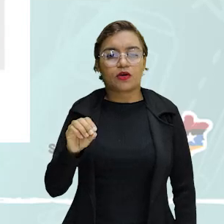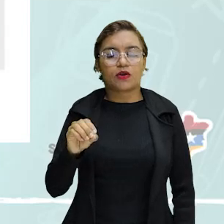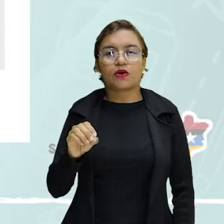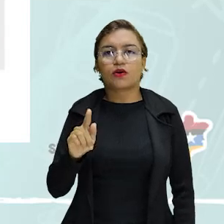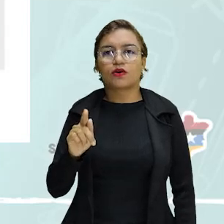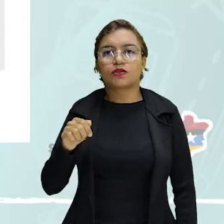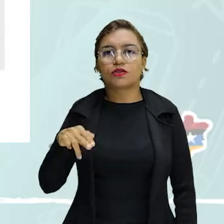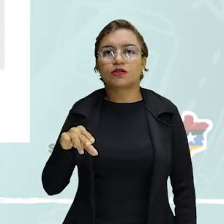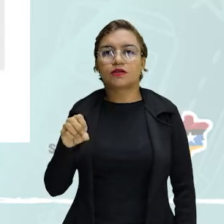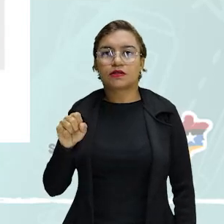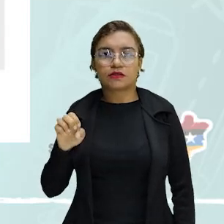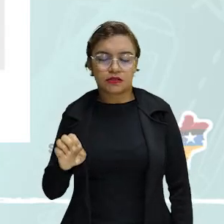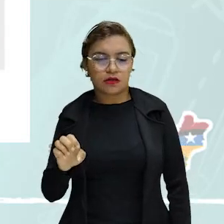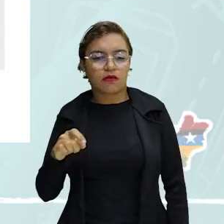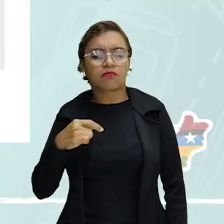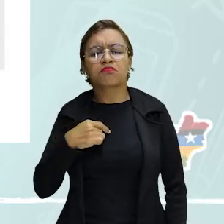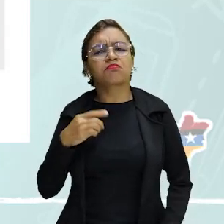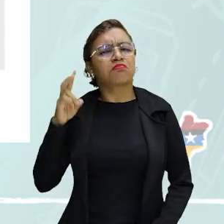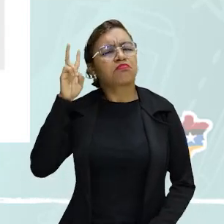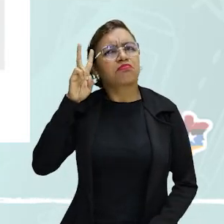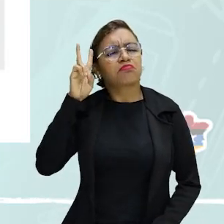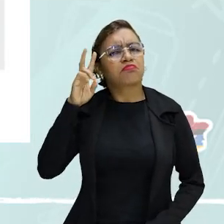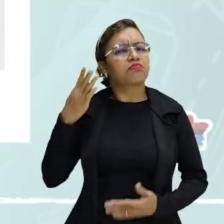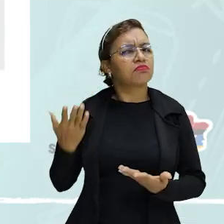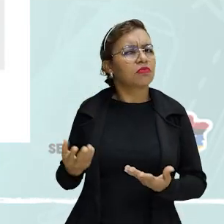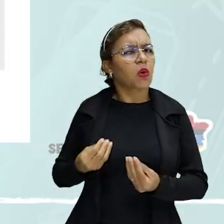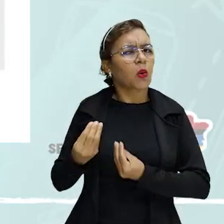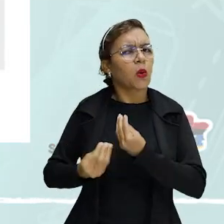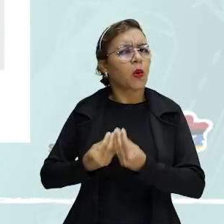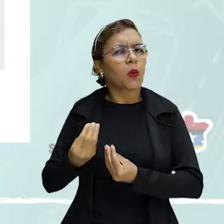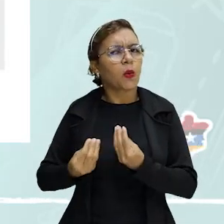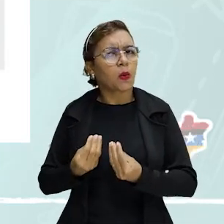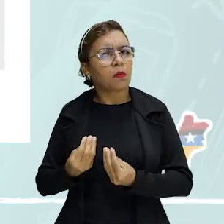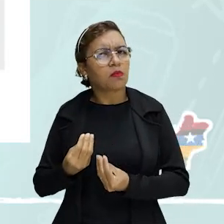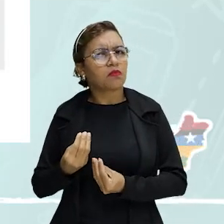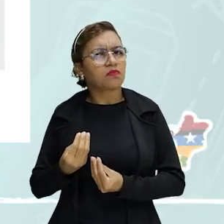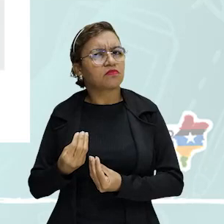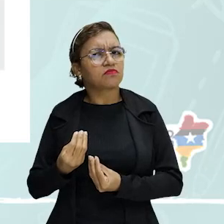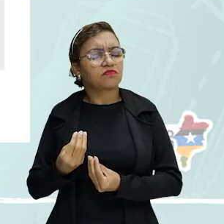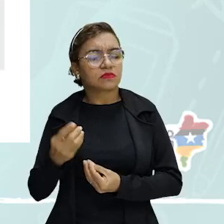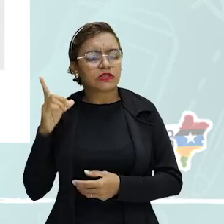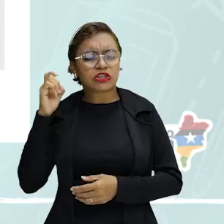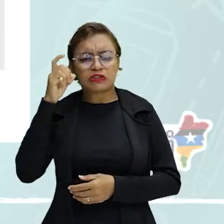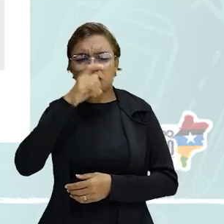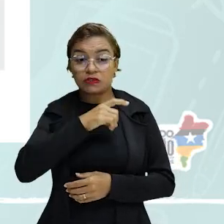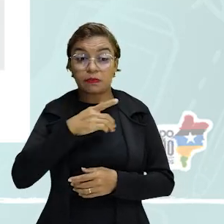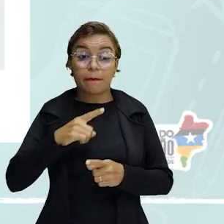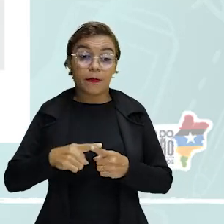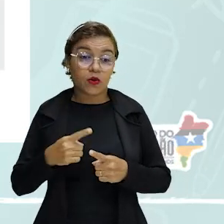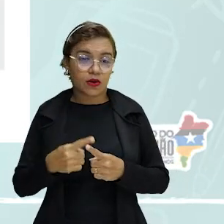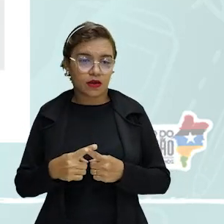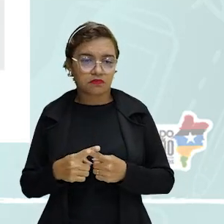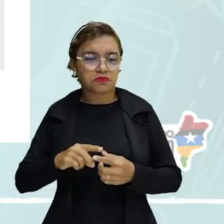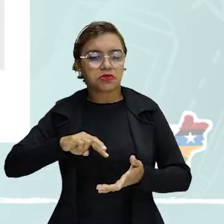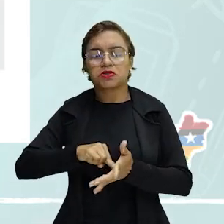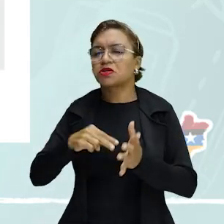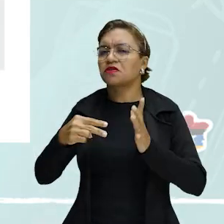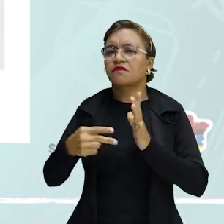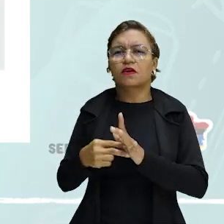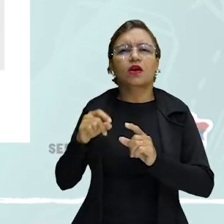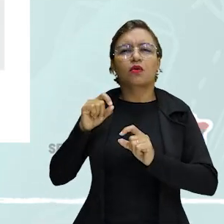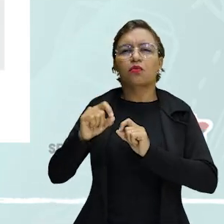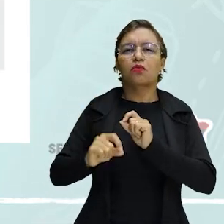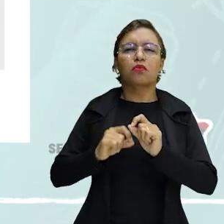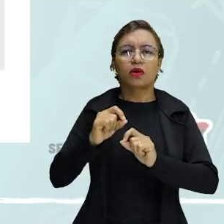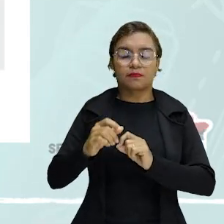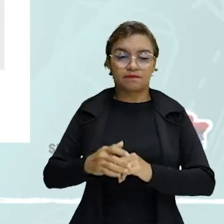termos complicados. Será que eu vou lembrar? Vai, gente, é bem facinho, tá? O que é essa epirogênese, primeiramente